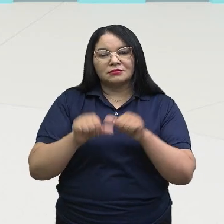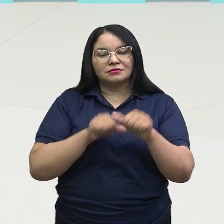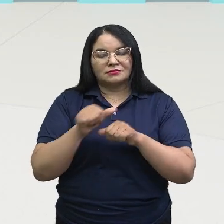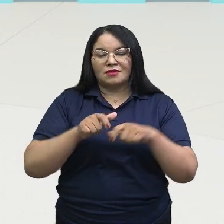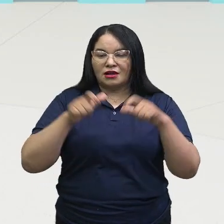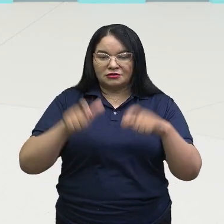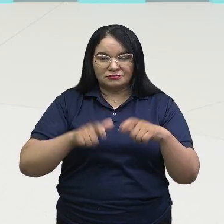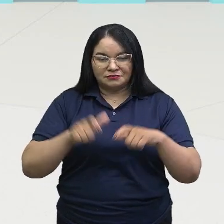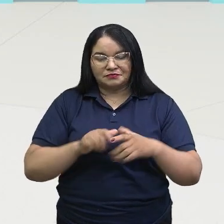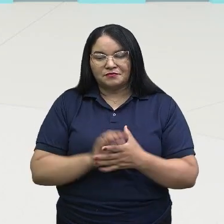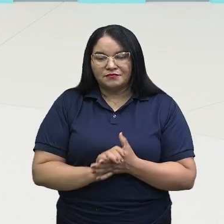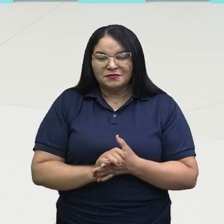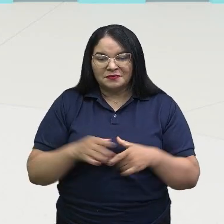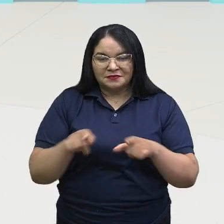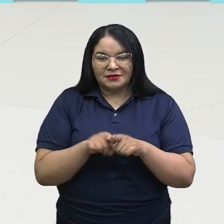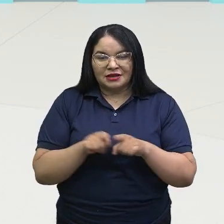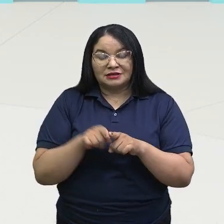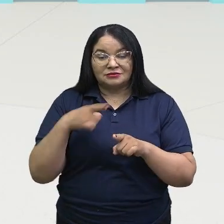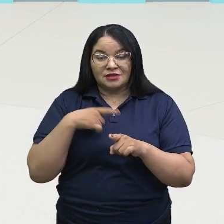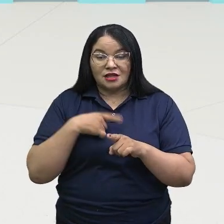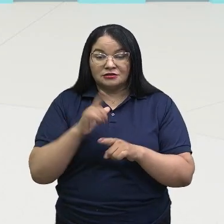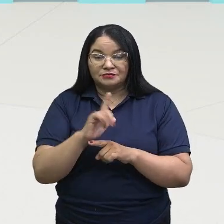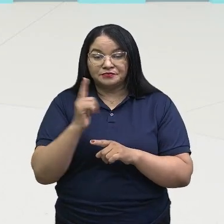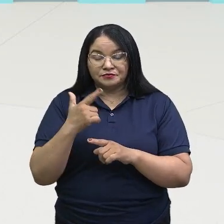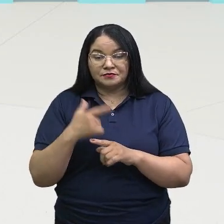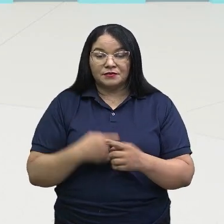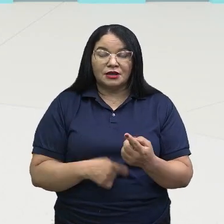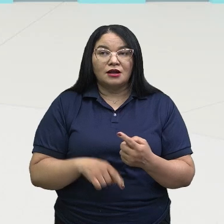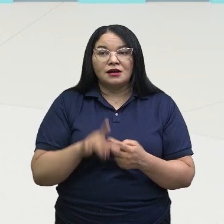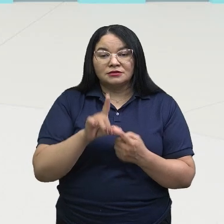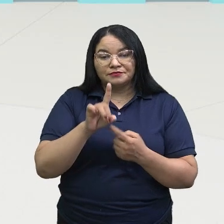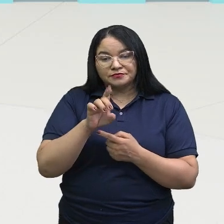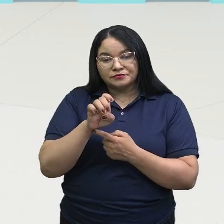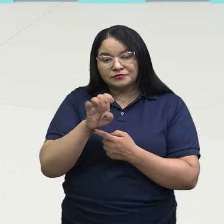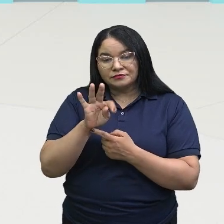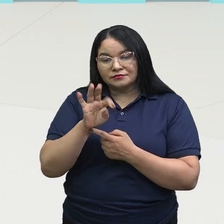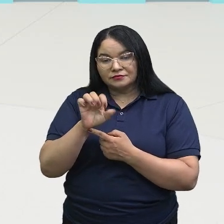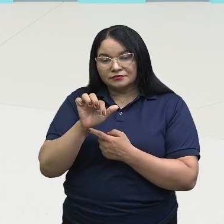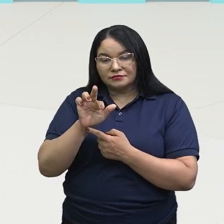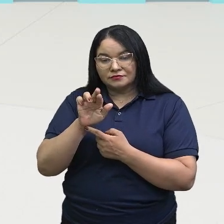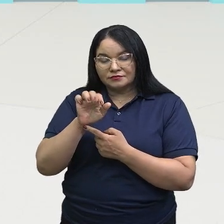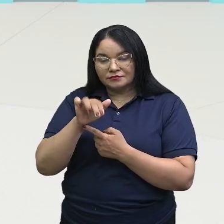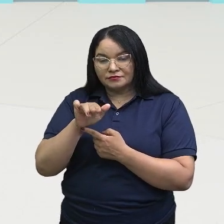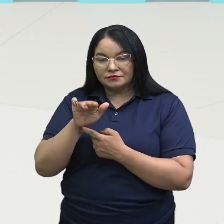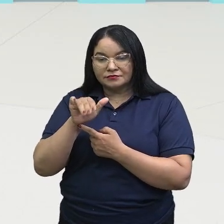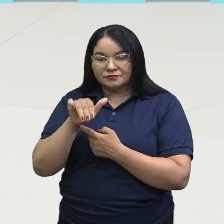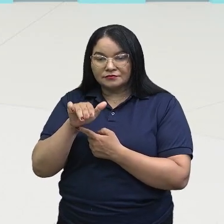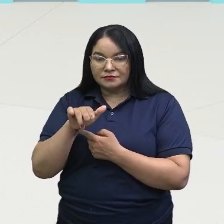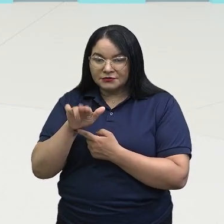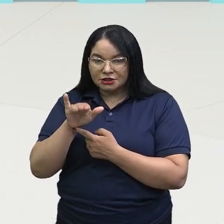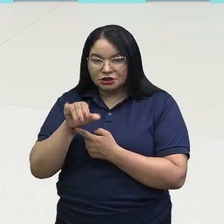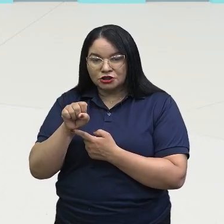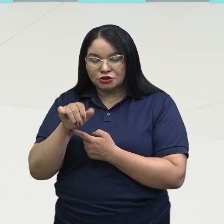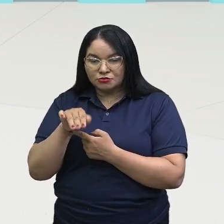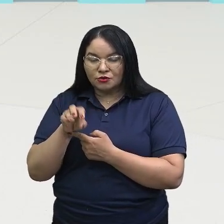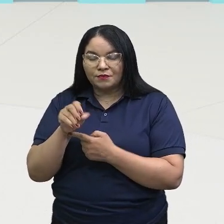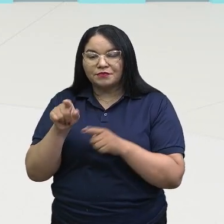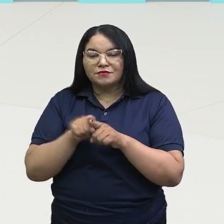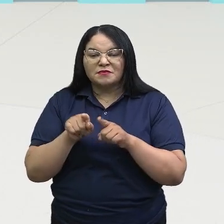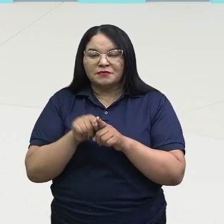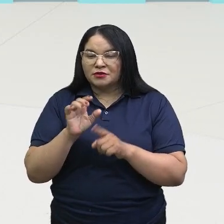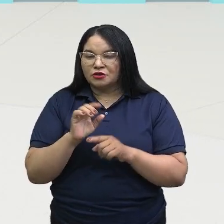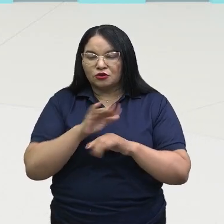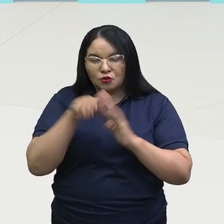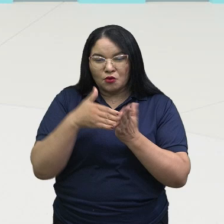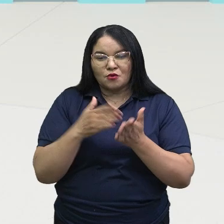ambiente. Além disso, nós temos o determinismo, não é? Que é uma corrente filosófica que diz assim, tudo que acontece no mundo tem uma causa, tem